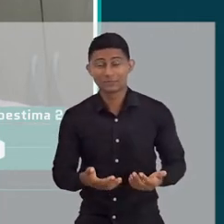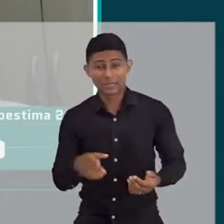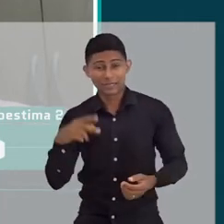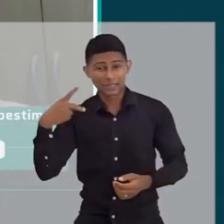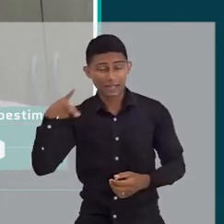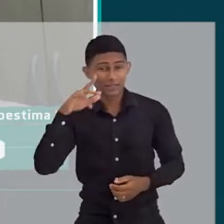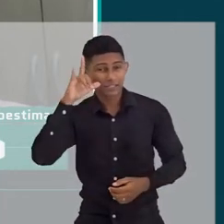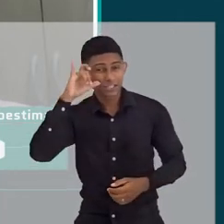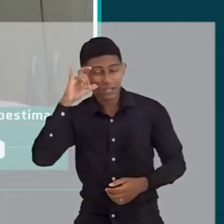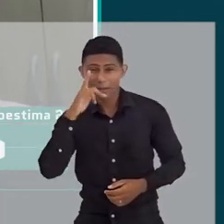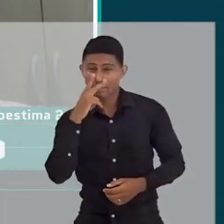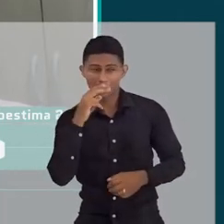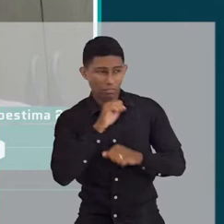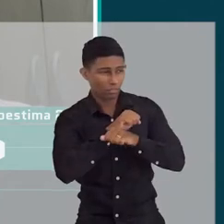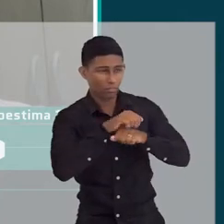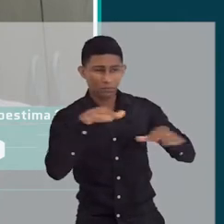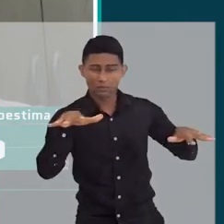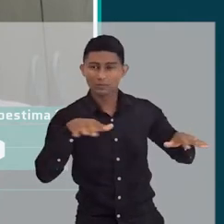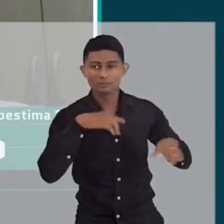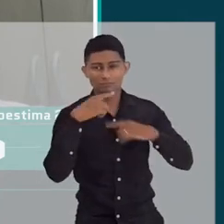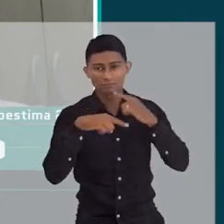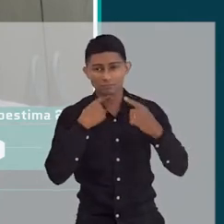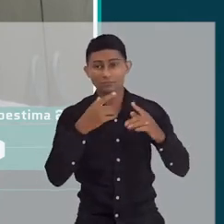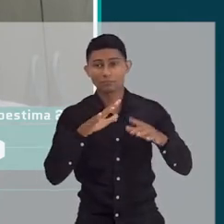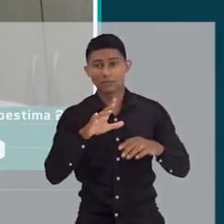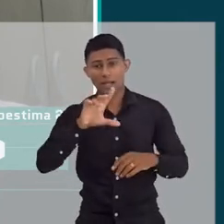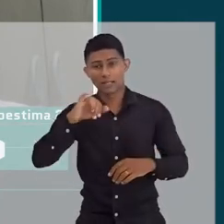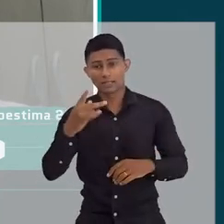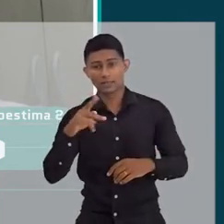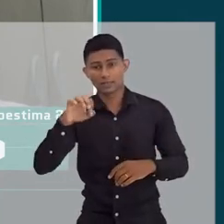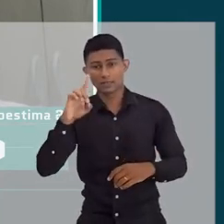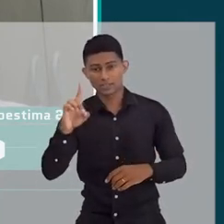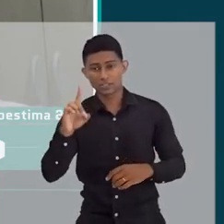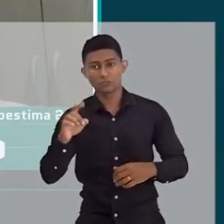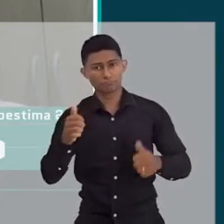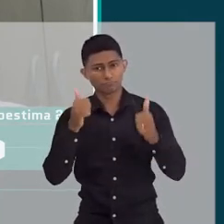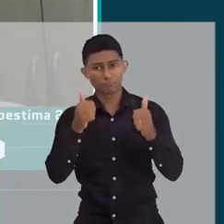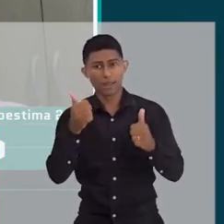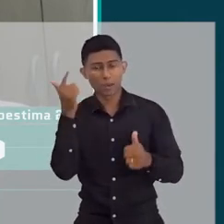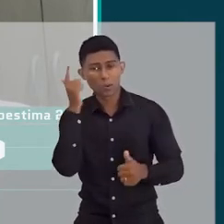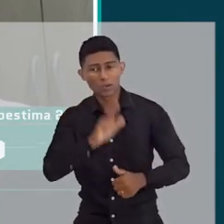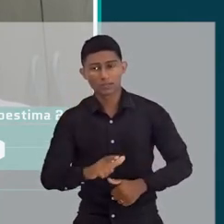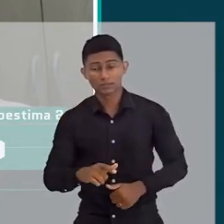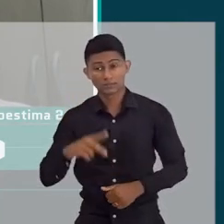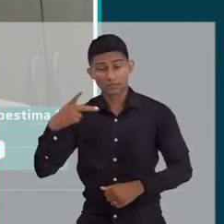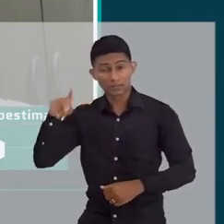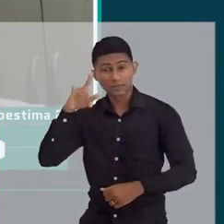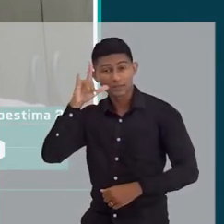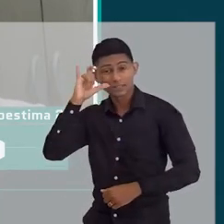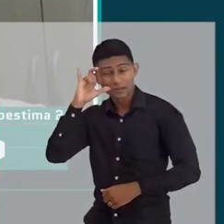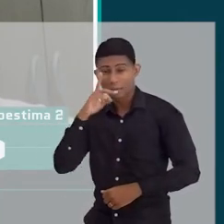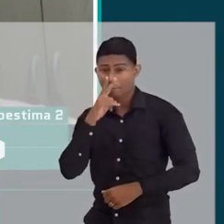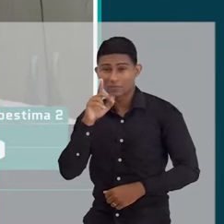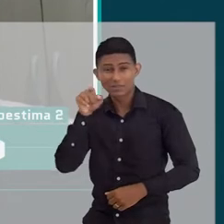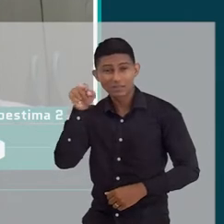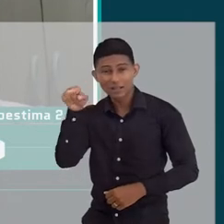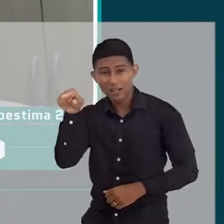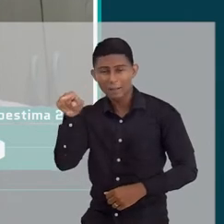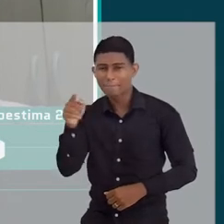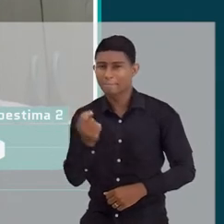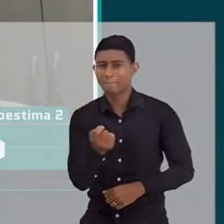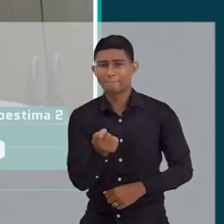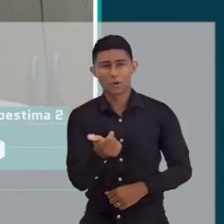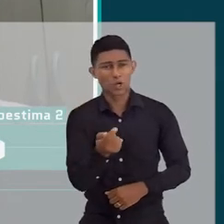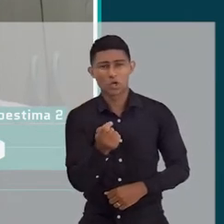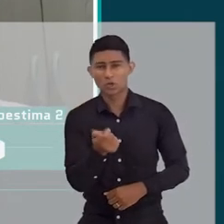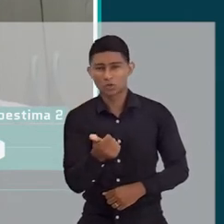não engaja o Instagram dela, tá? Só que o LinkedIn bomba. O Instagram dela é